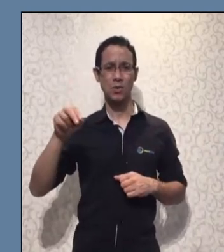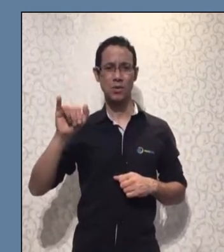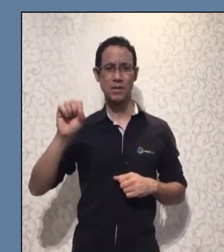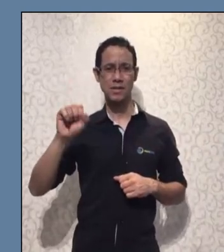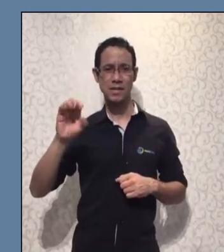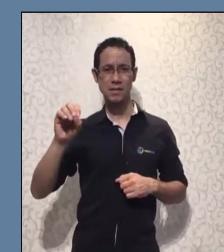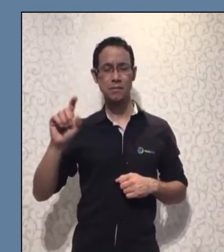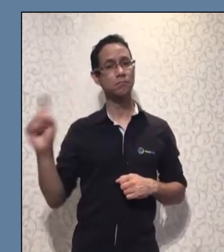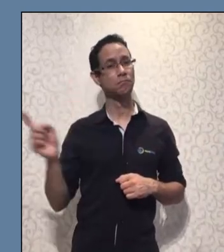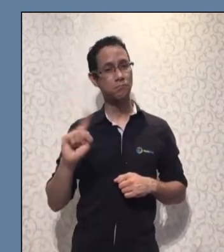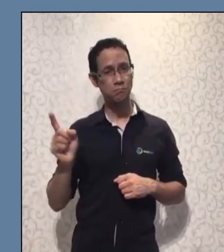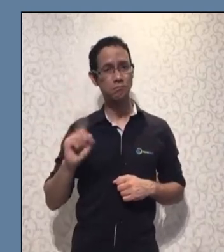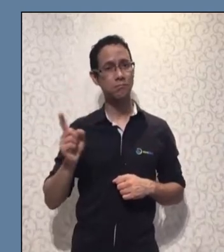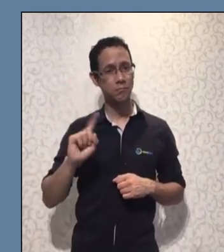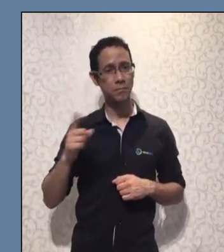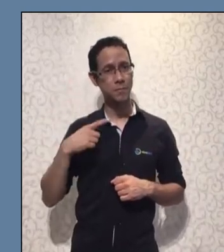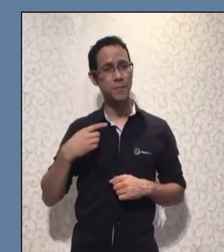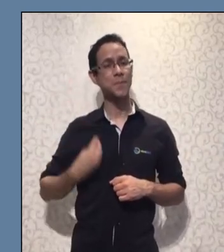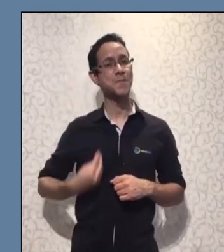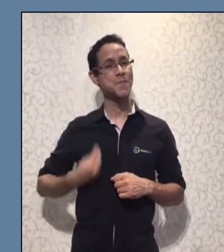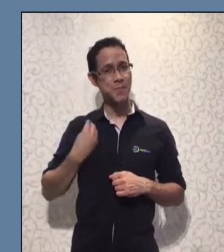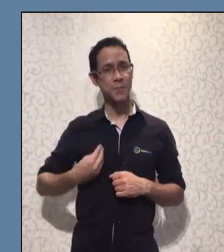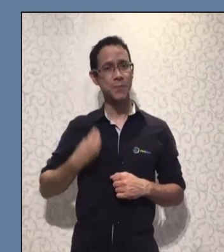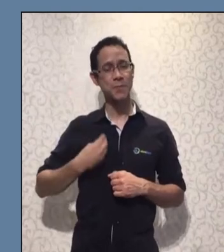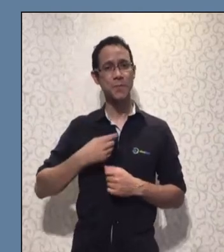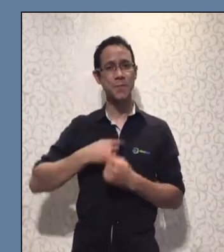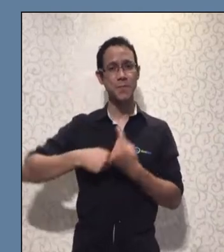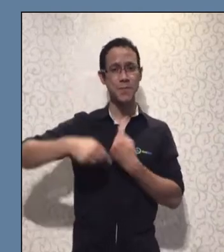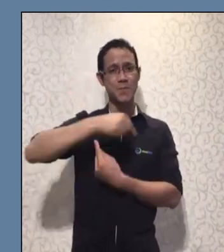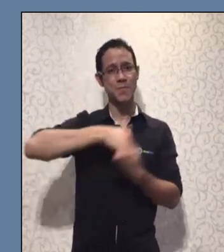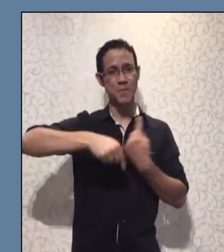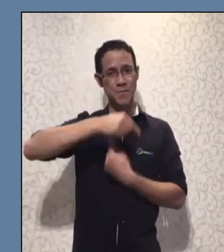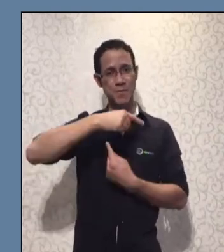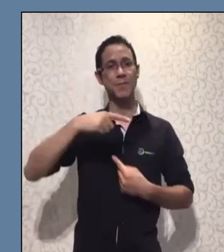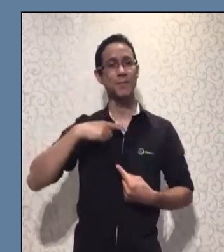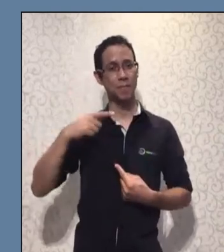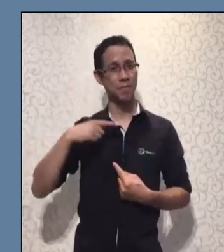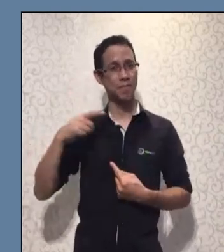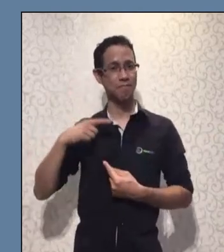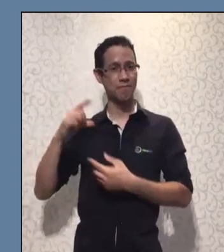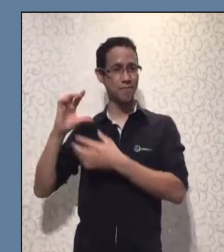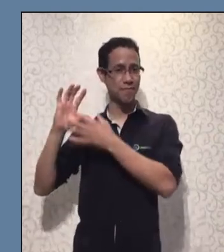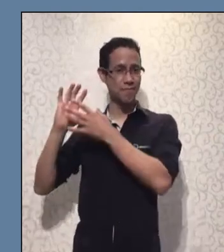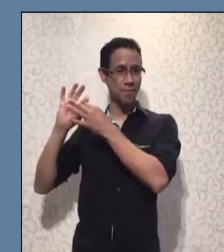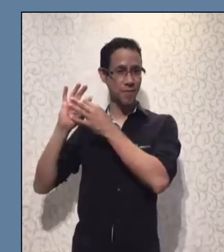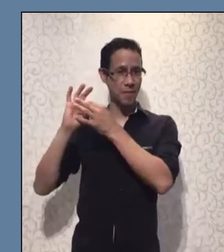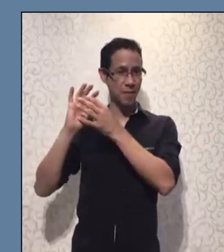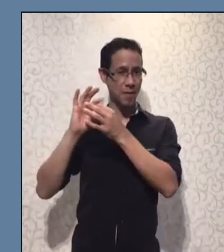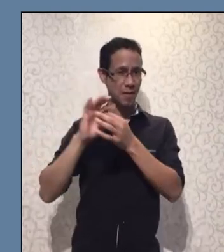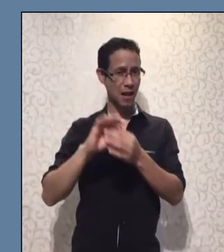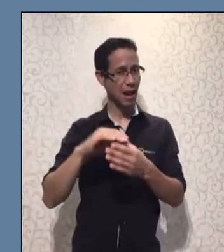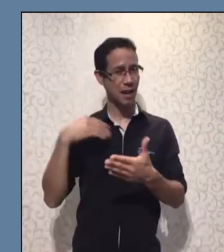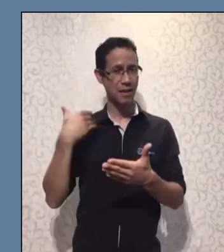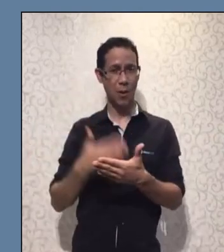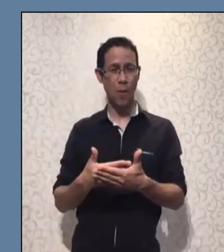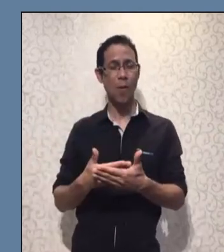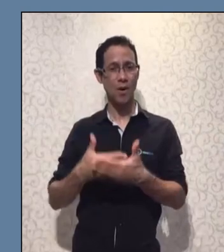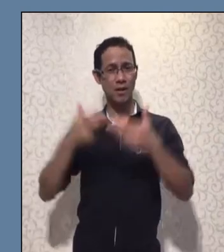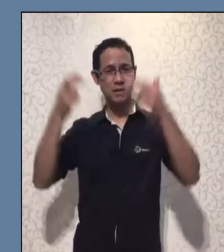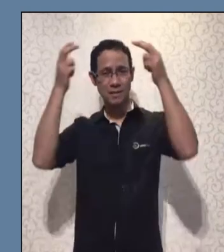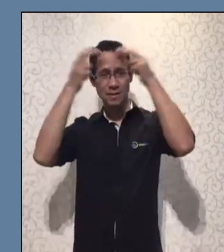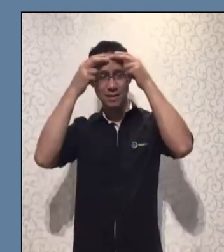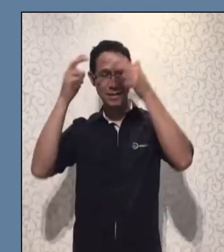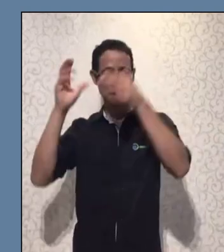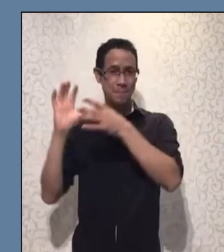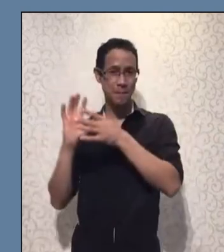convive com a, como é que fala, com a herança do império e com a herança da escravidão, sendo que a escravidão é